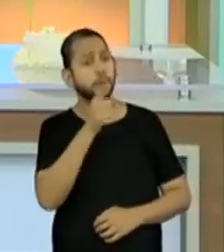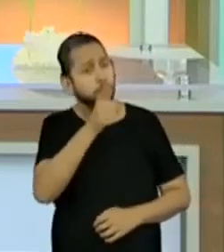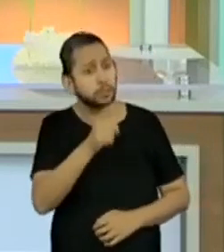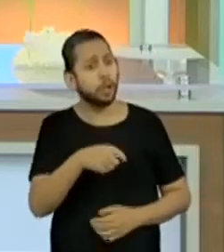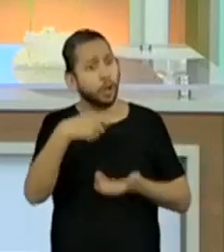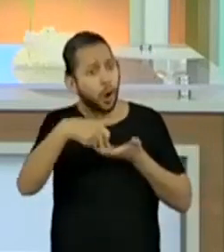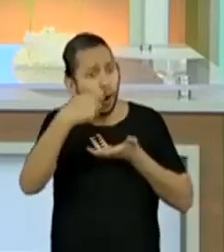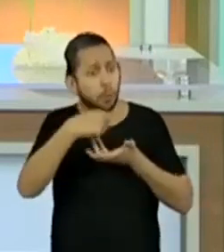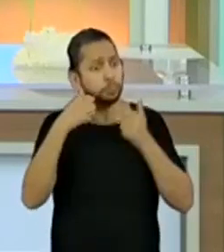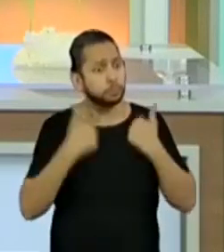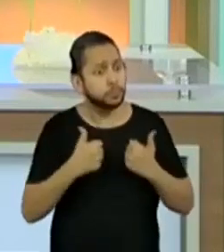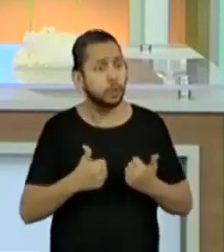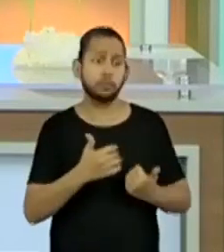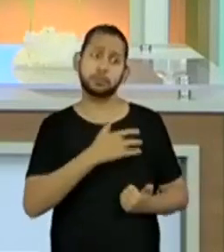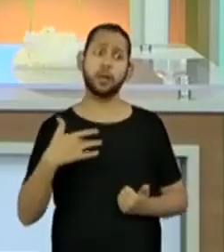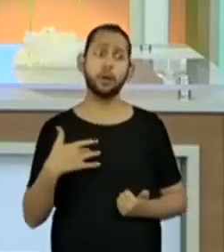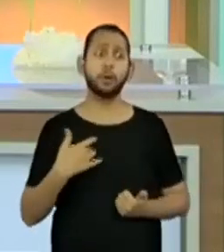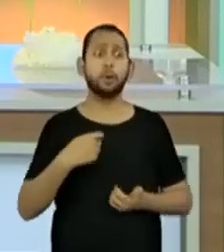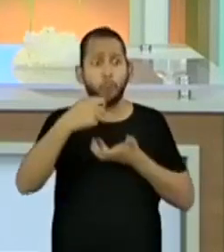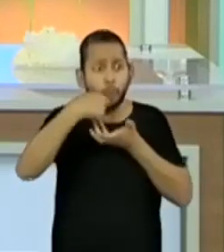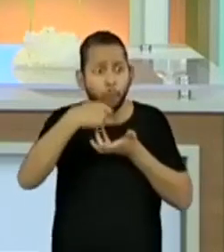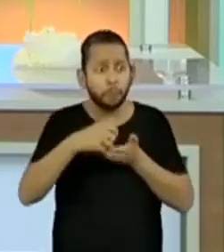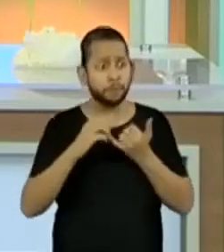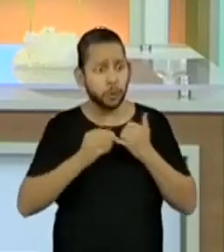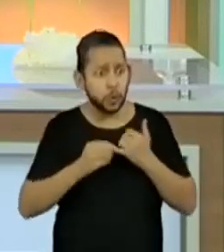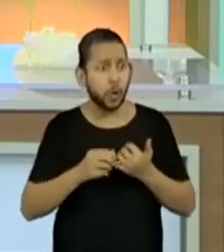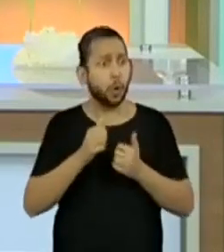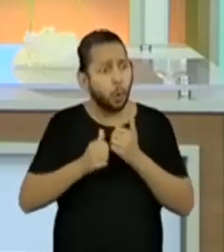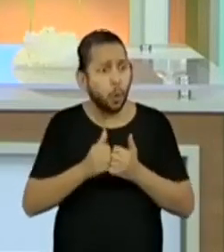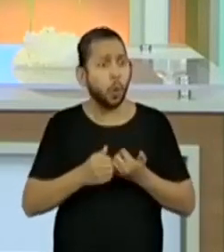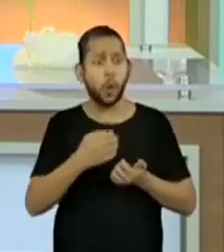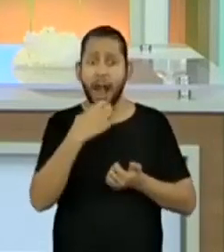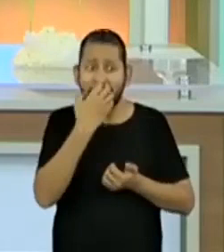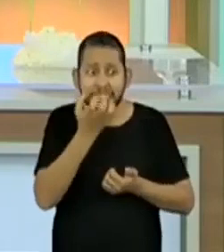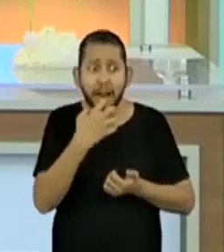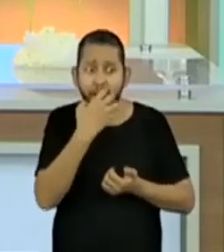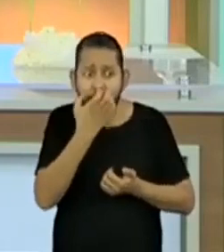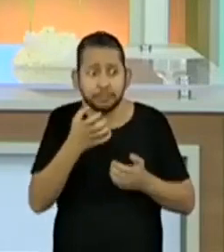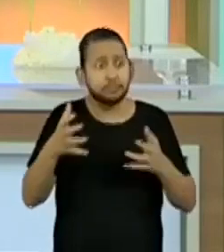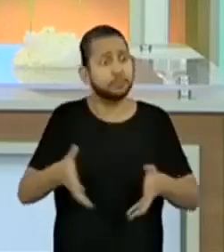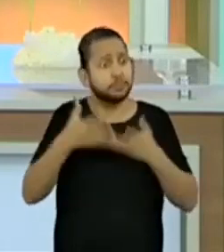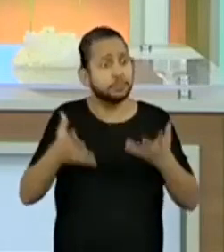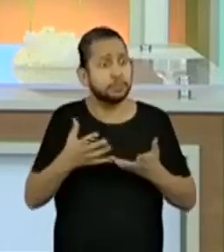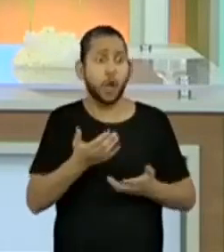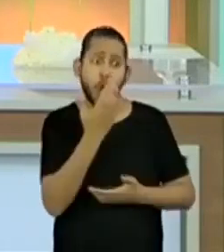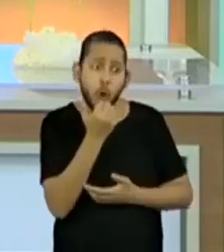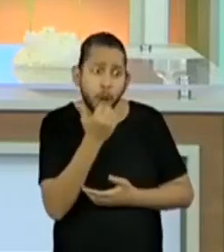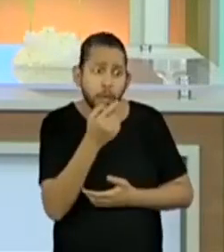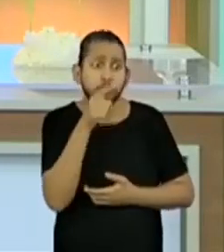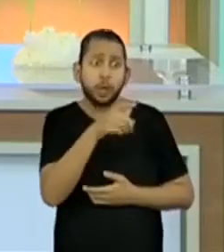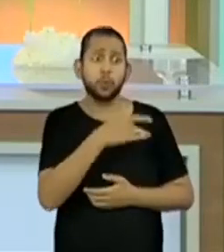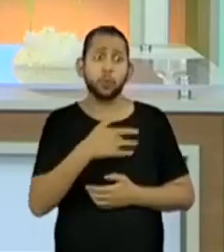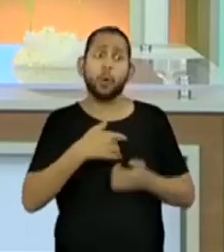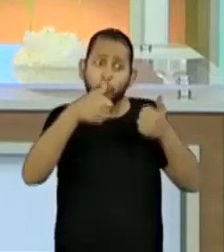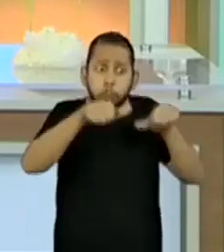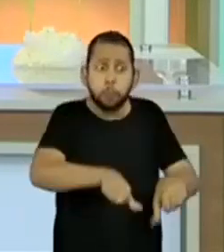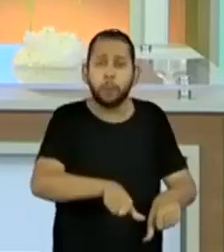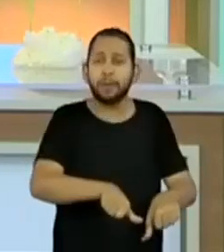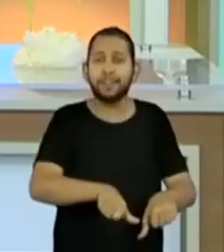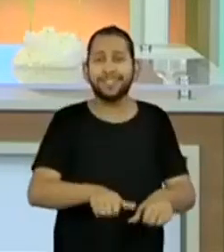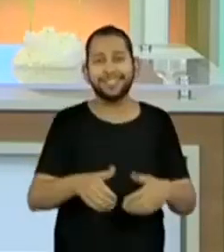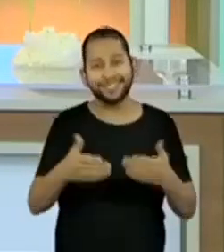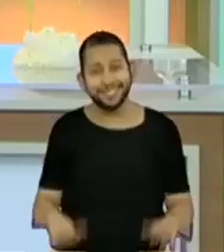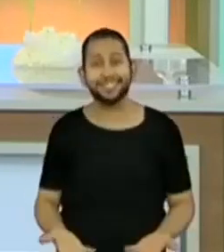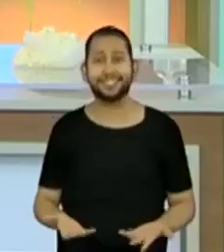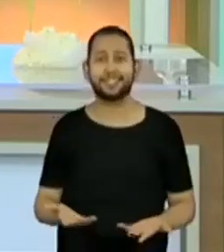sem comer, tem que comer feijão, tem que comer as frutas, não pode ficar sem se alimentar, não é verdade?